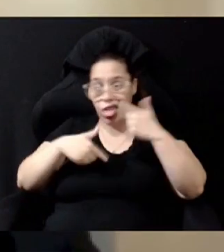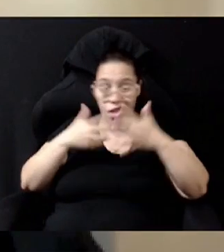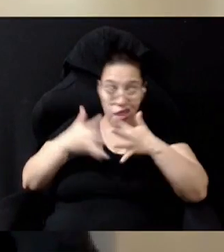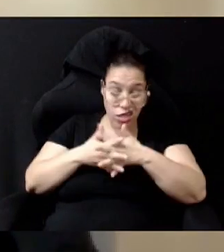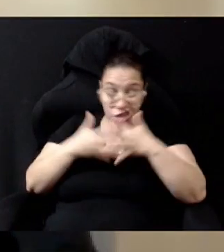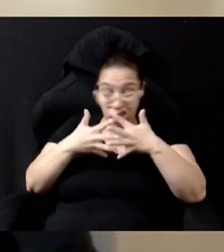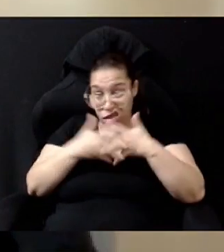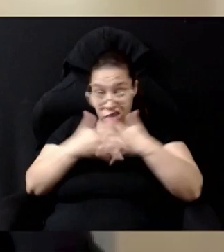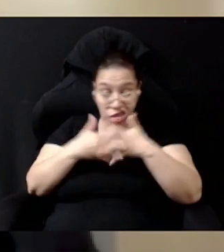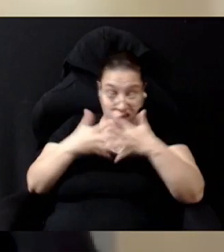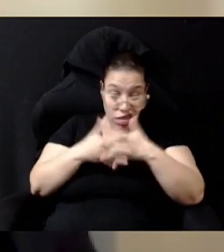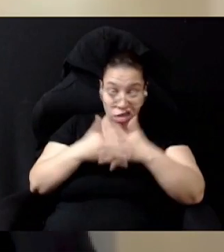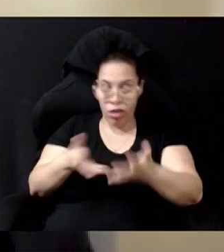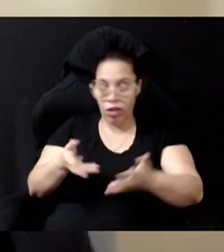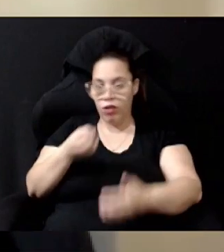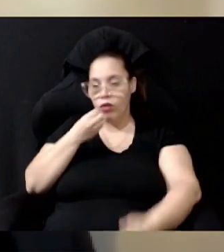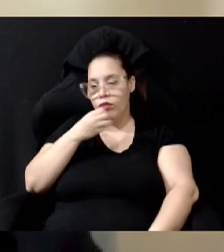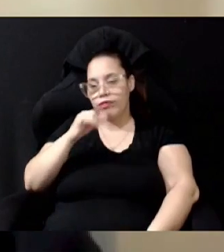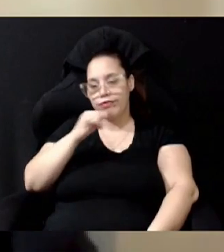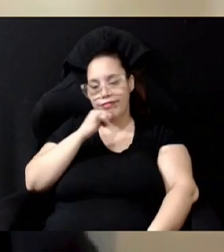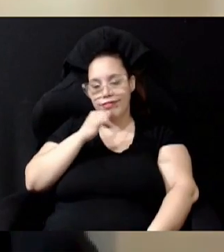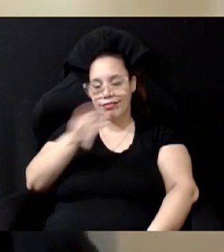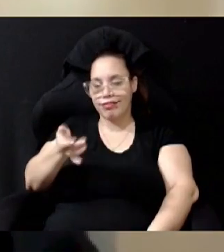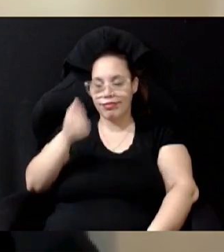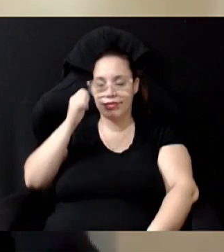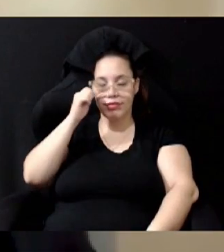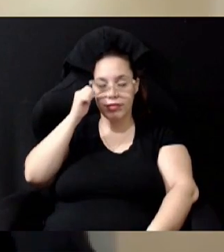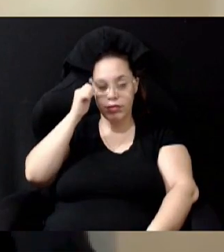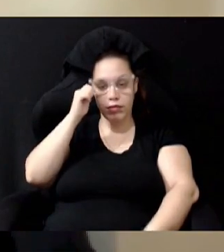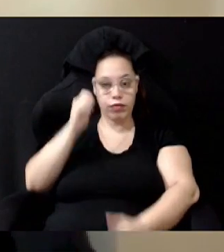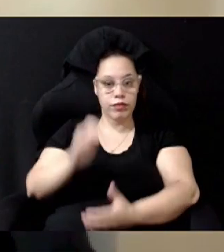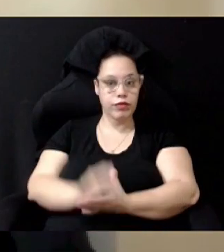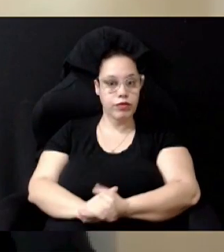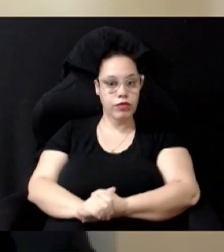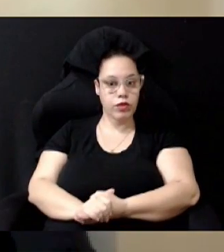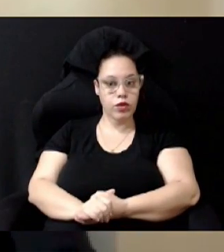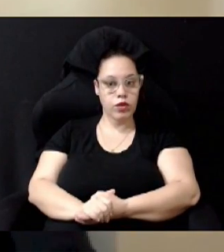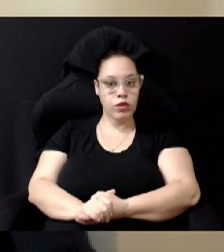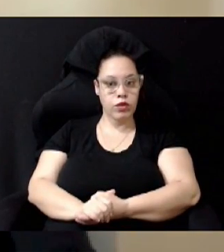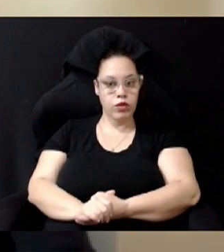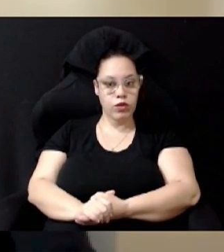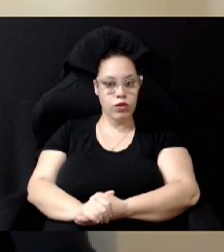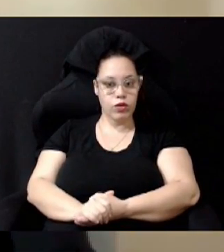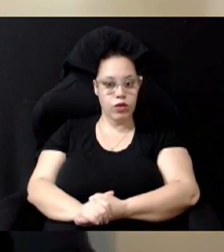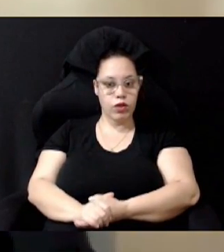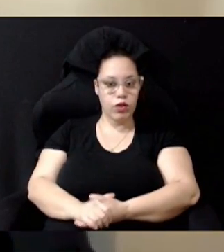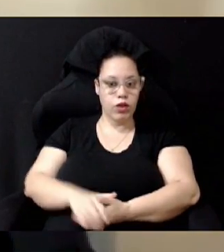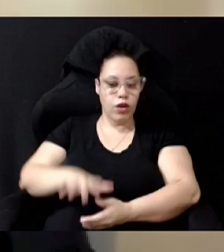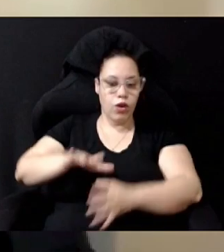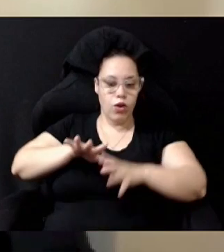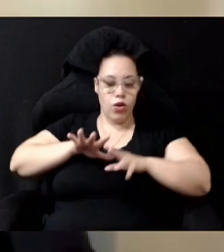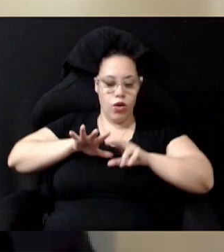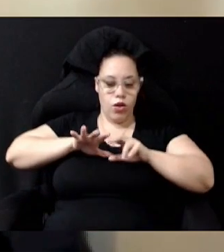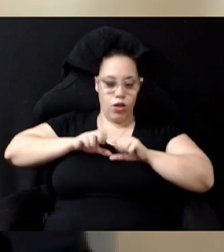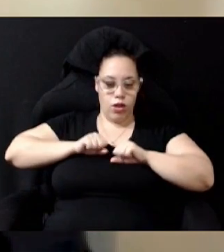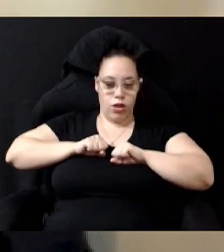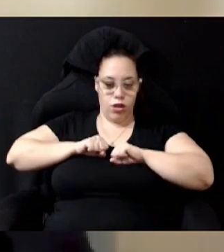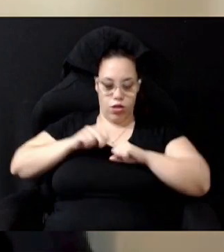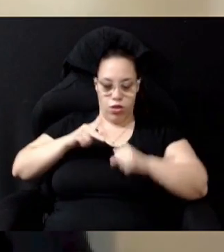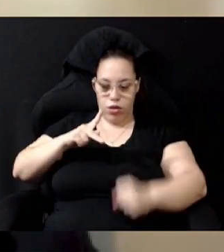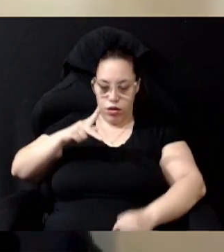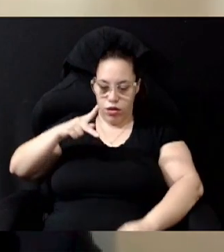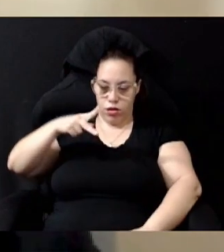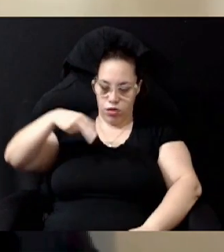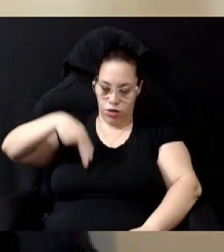Nossa, um bom exemplo para isso é o seguinte: se uma pessoa está com uma pneumonia, por exemplo, ela toma um remédio para tosse, um remédio para